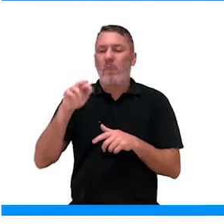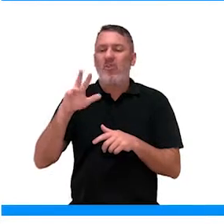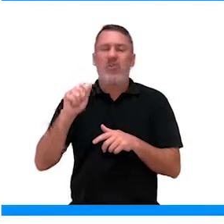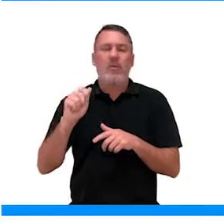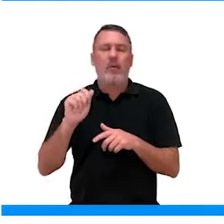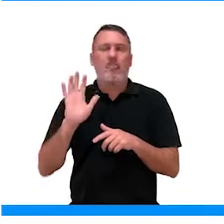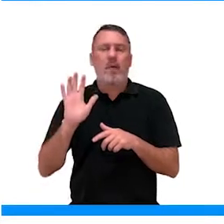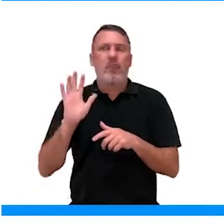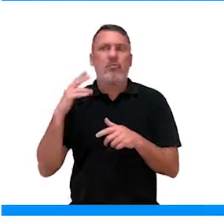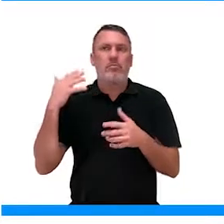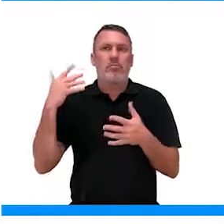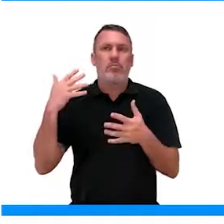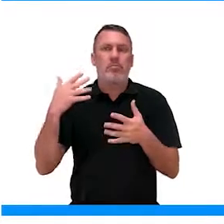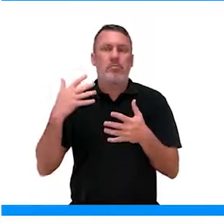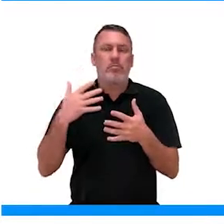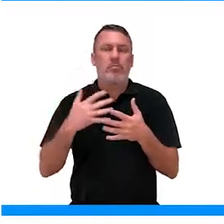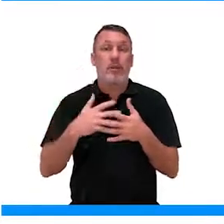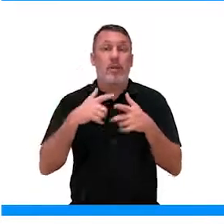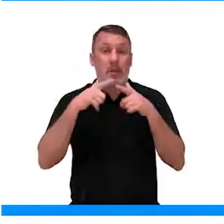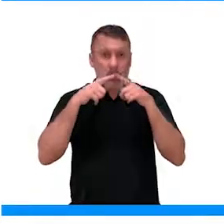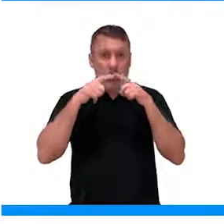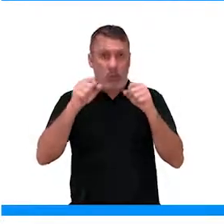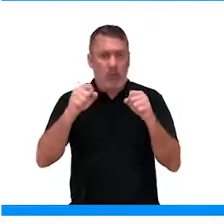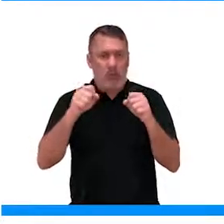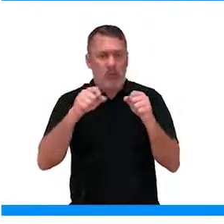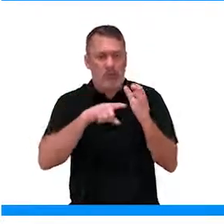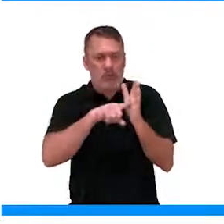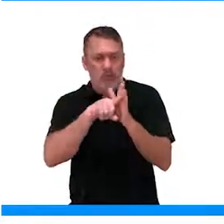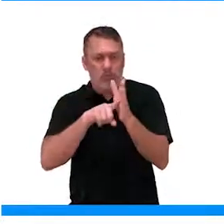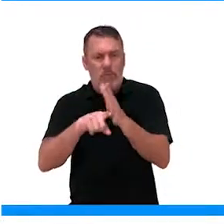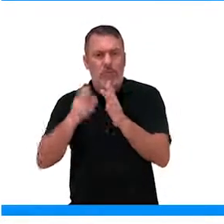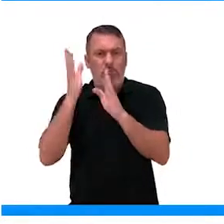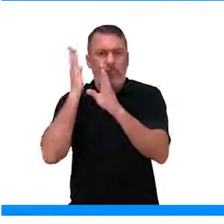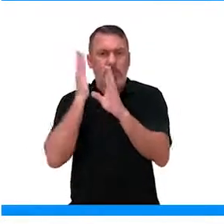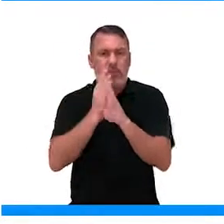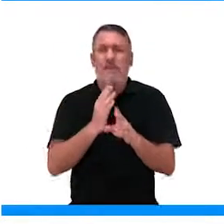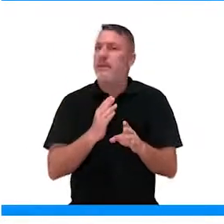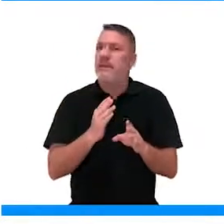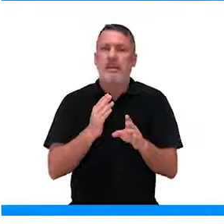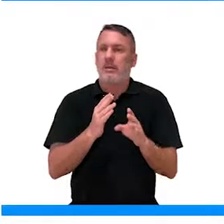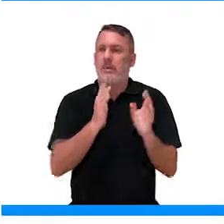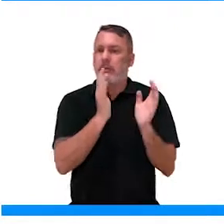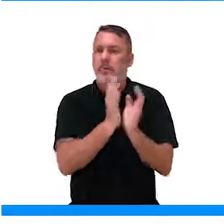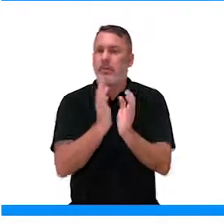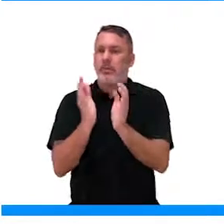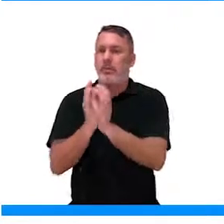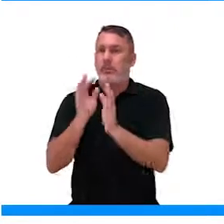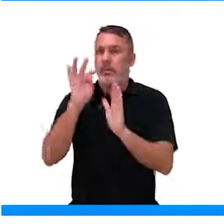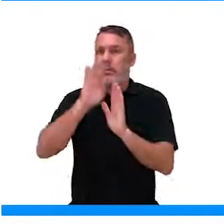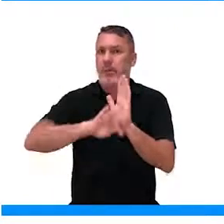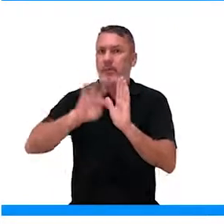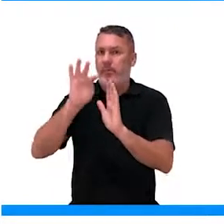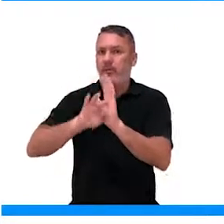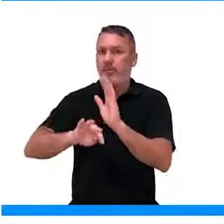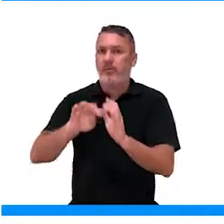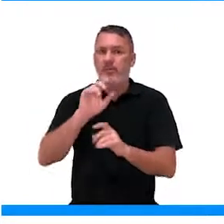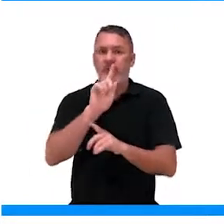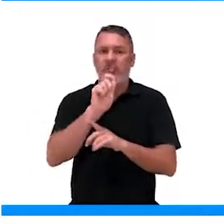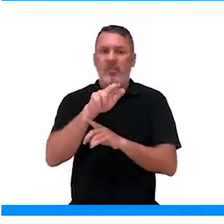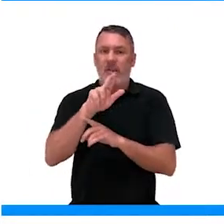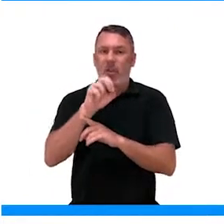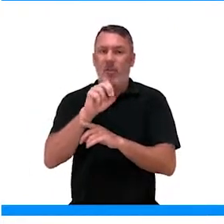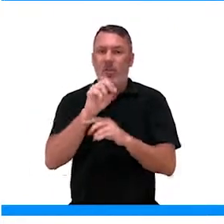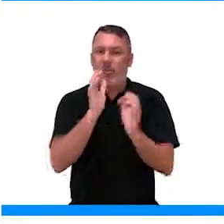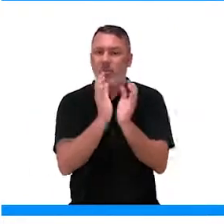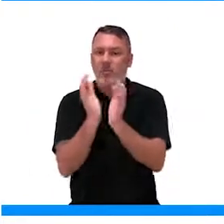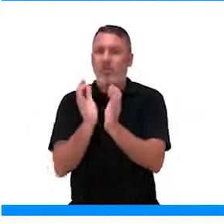Com o passar dos tempos, os linguistas eles perceberam que os gêneros textuais eles são muito importantes, eles têm uma função social,